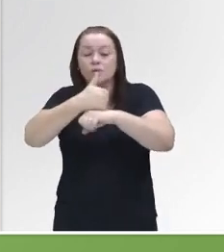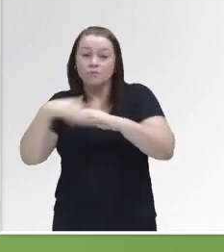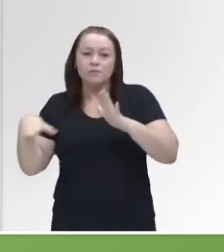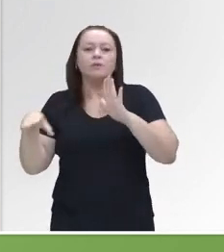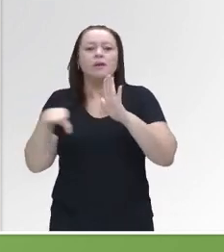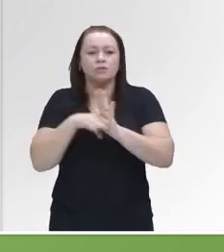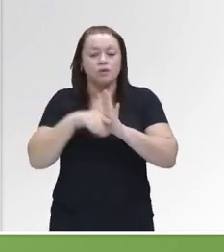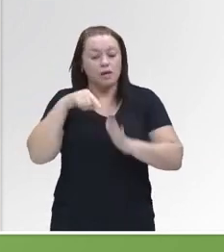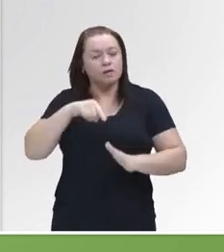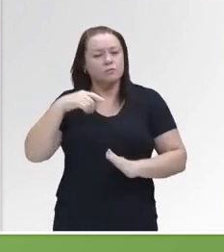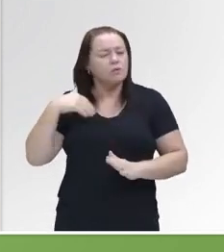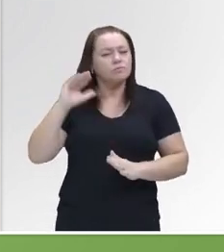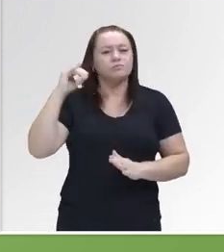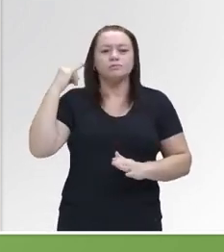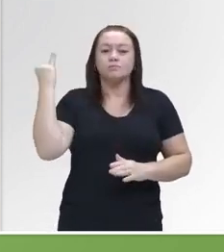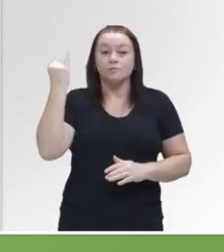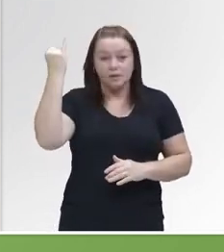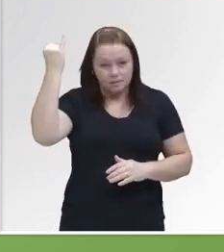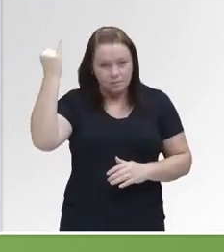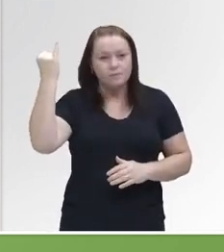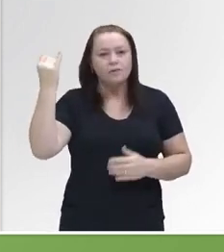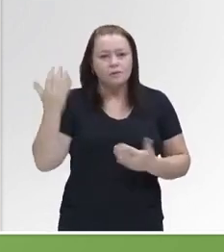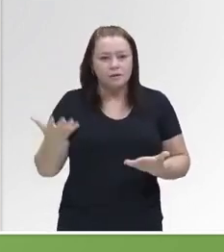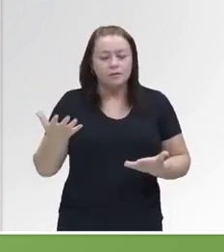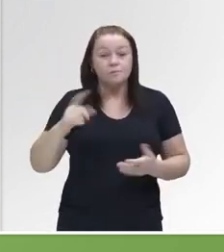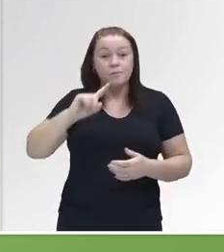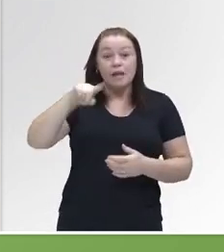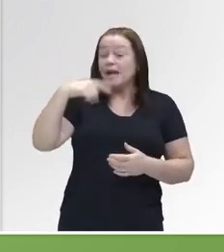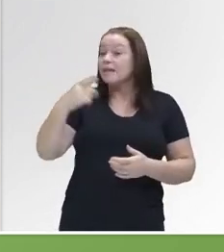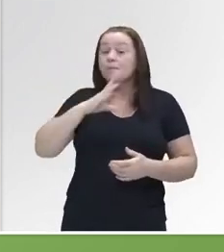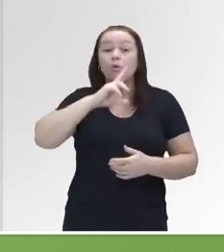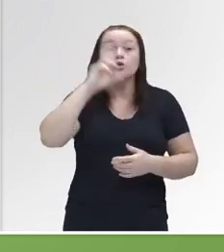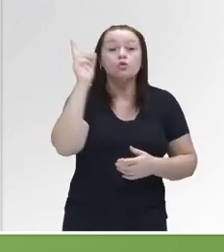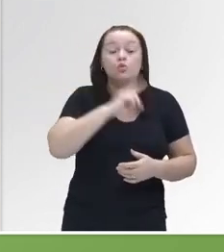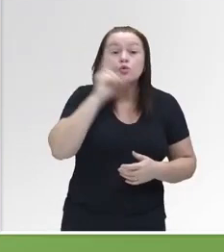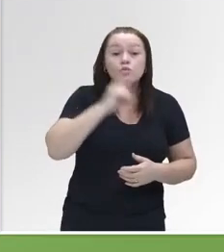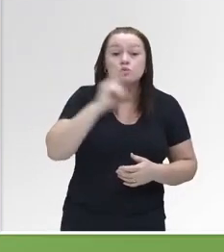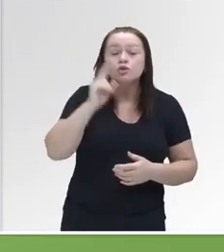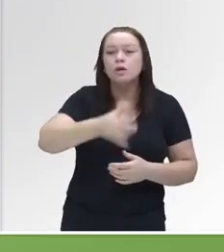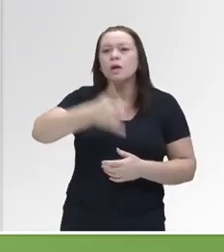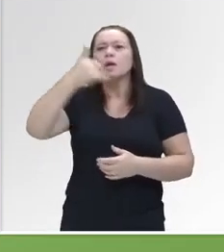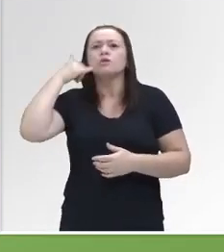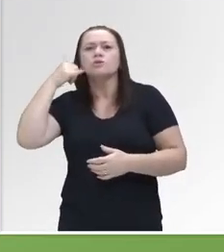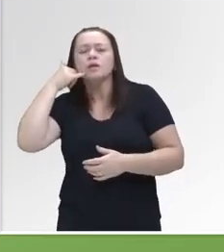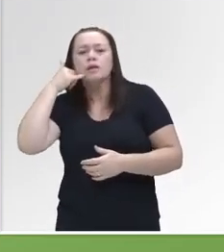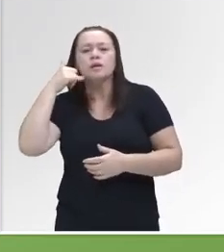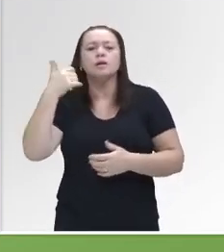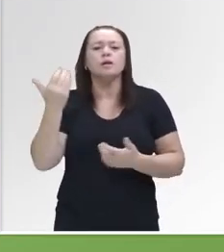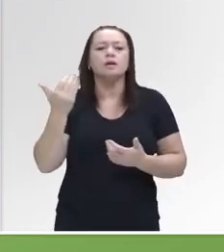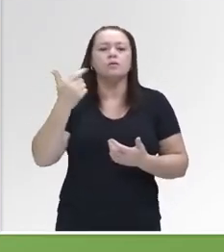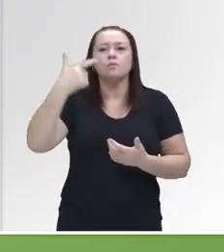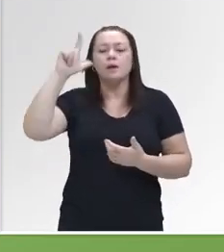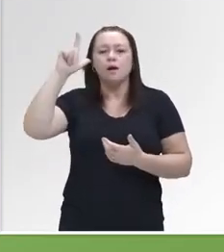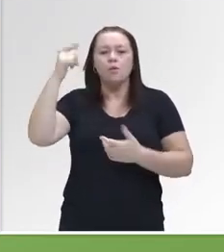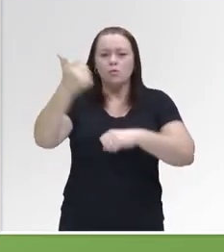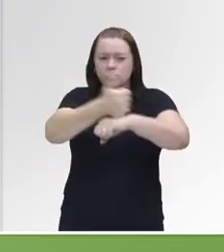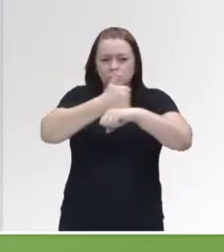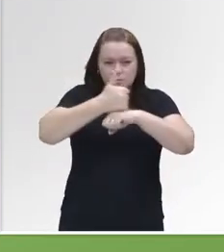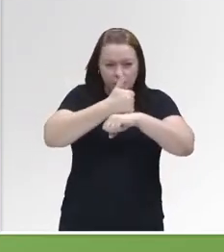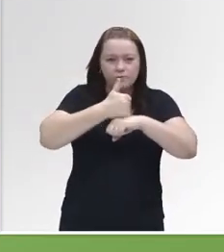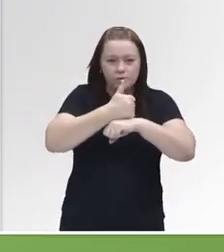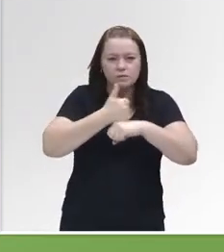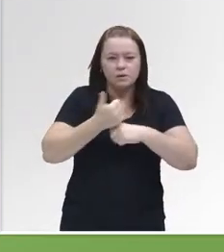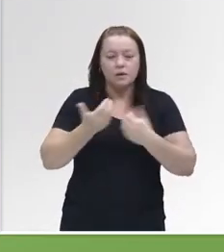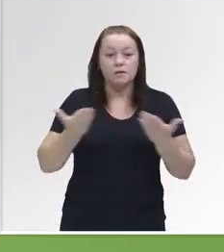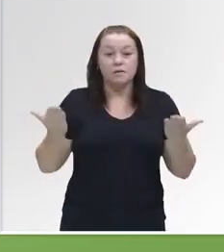mais importante. Em seguida, eu preciso acionar outros socorros mais especializados, tá? Eu trouxe